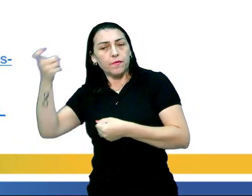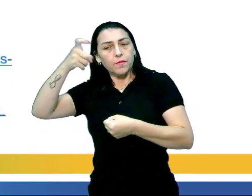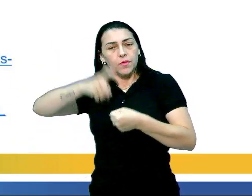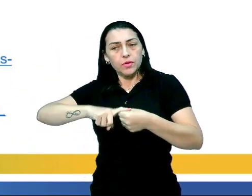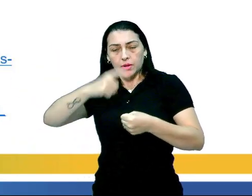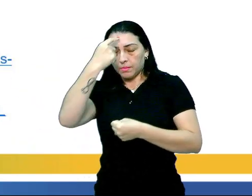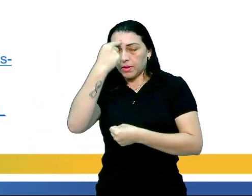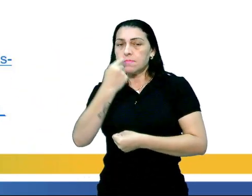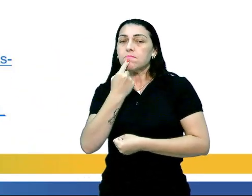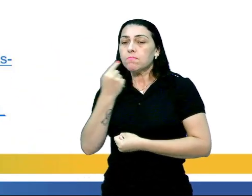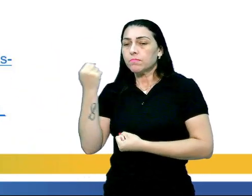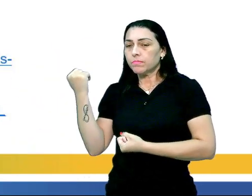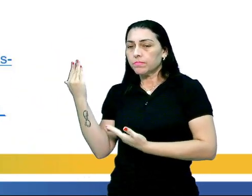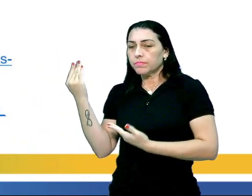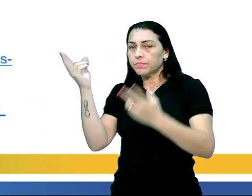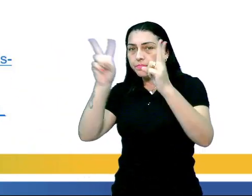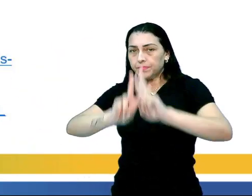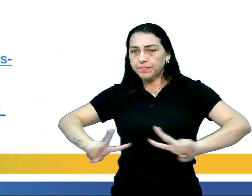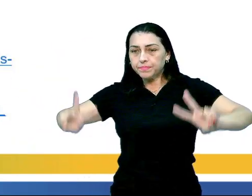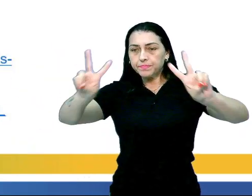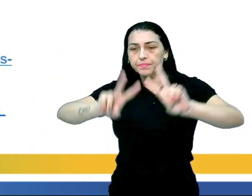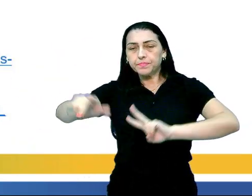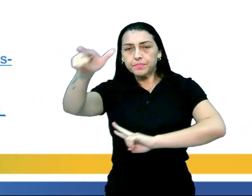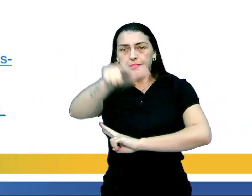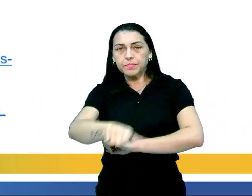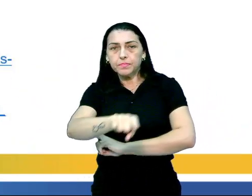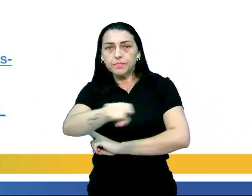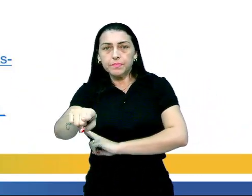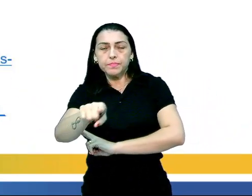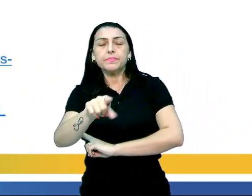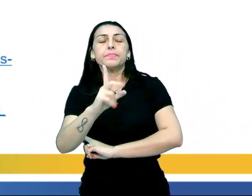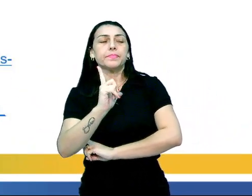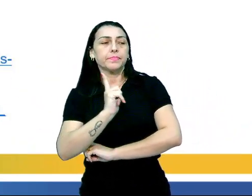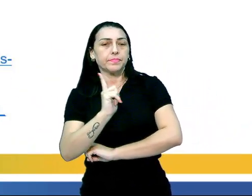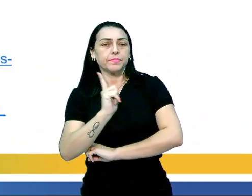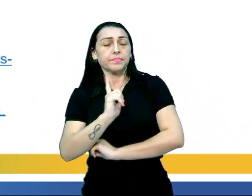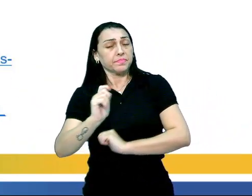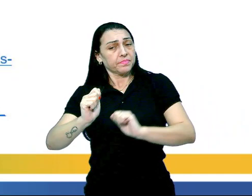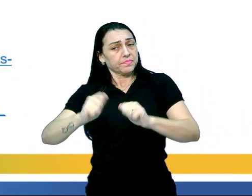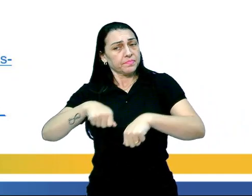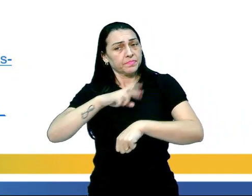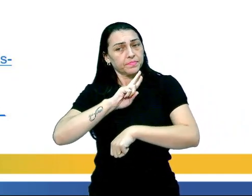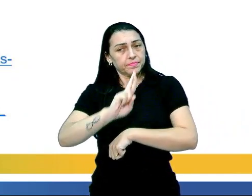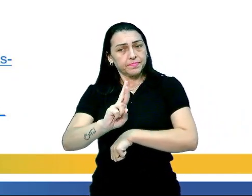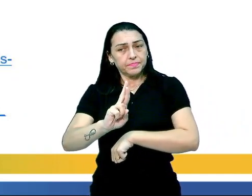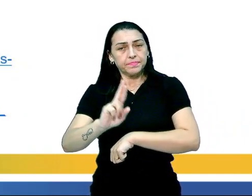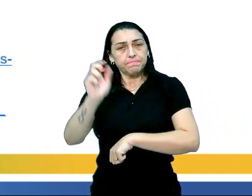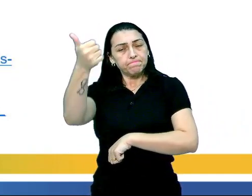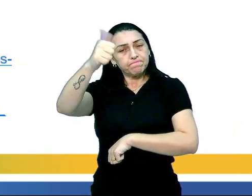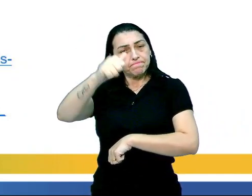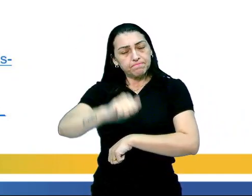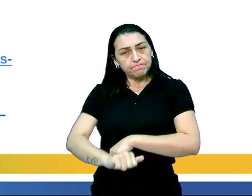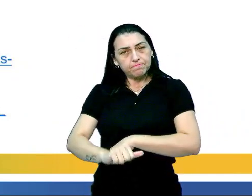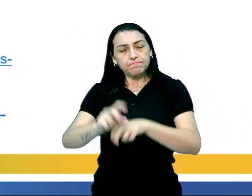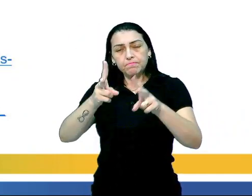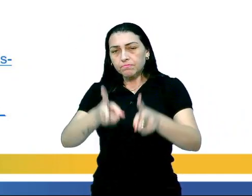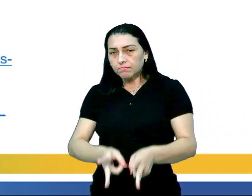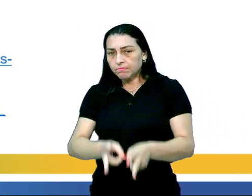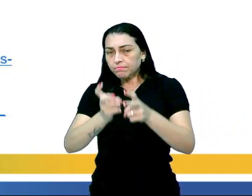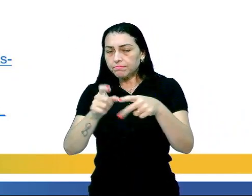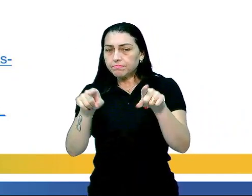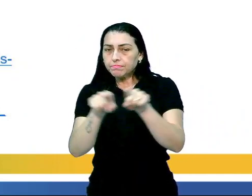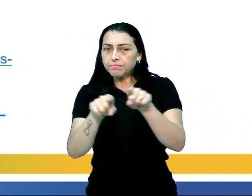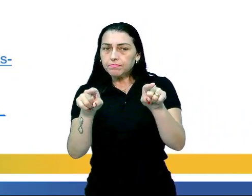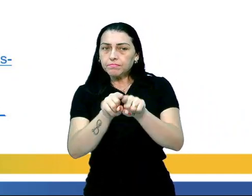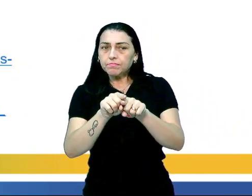para a imagem, visualizem novamente para que vocês tenham condições, né, de analisar, percebam, né,